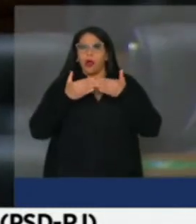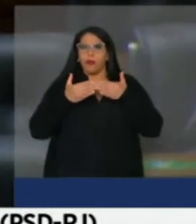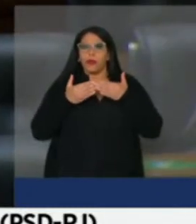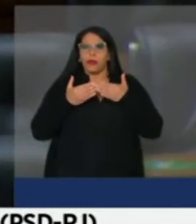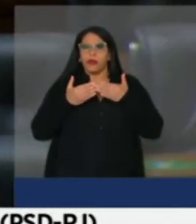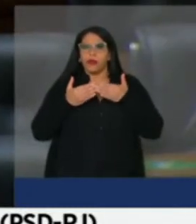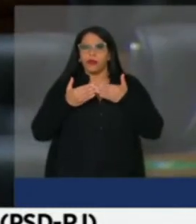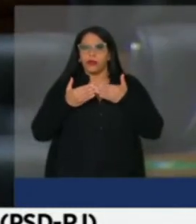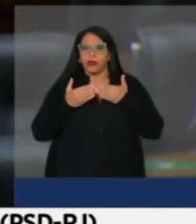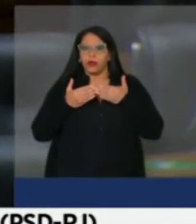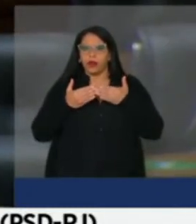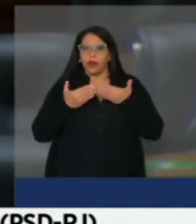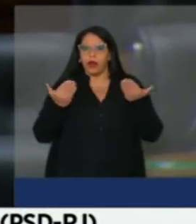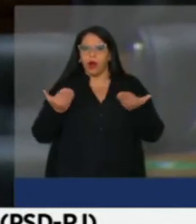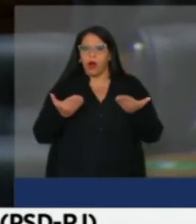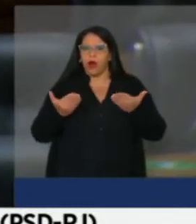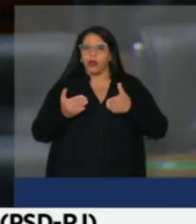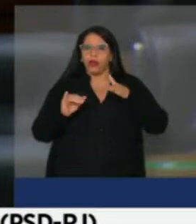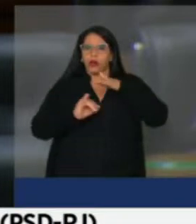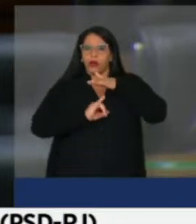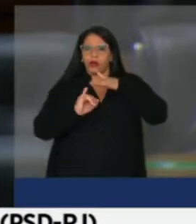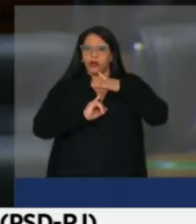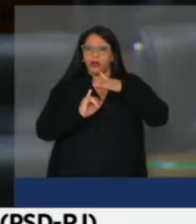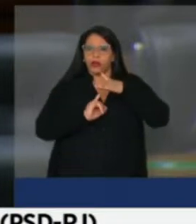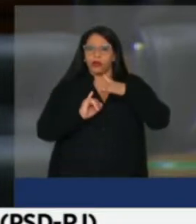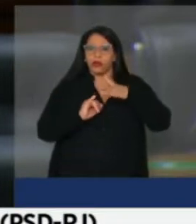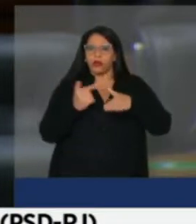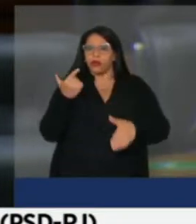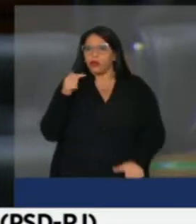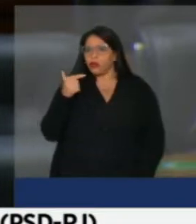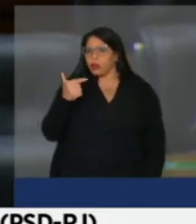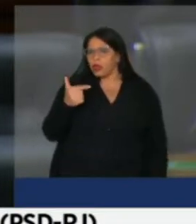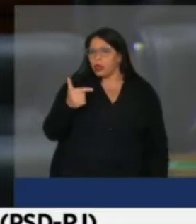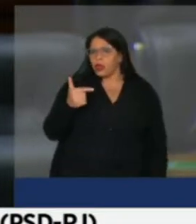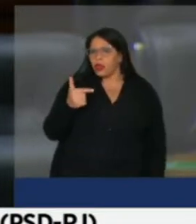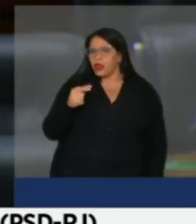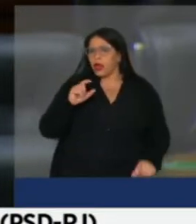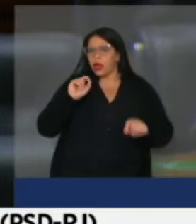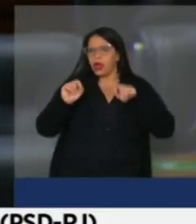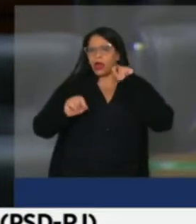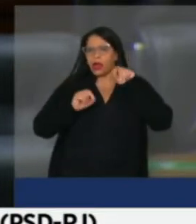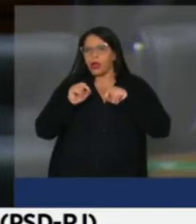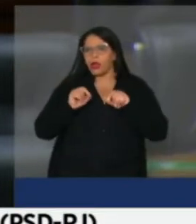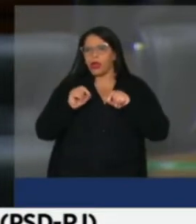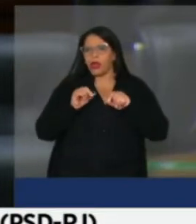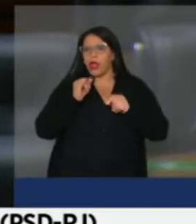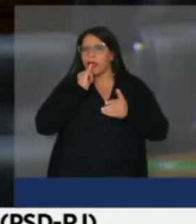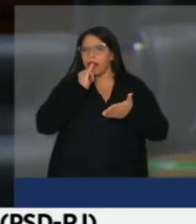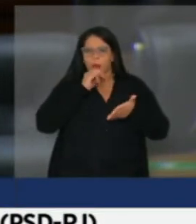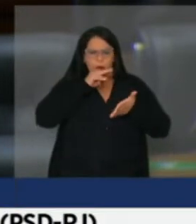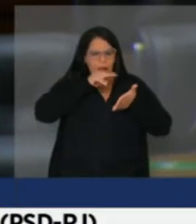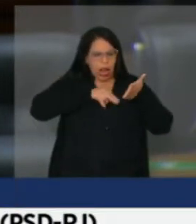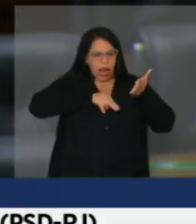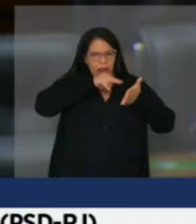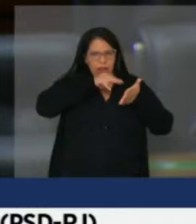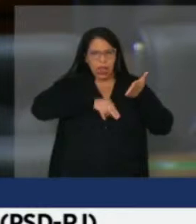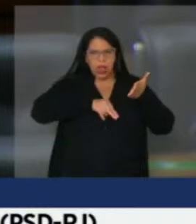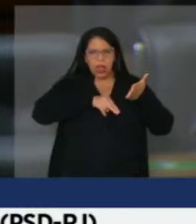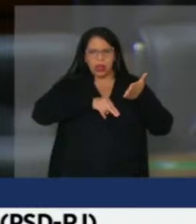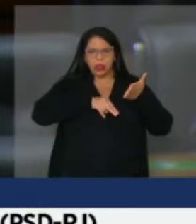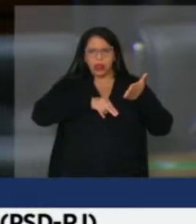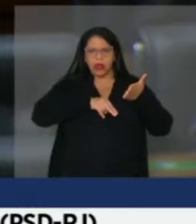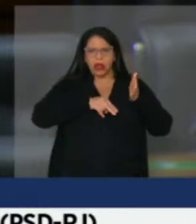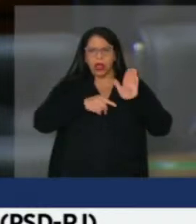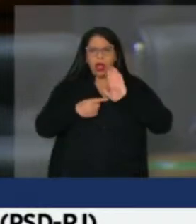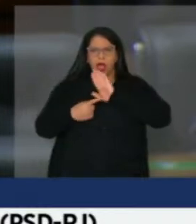um instituto, digamos assim, que não consta no regimento, que na verdade nunca constou. É o dar por lido, que é tão somente a